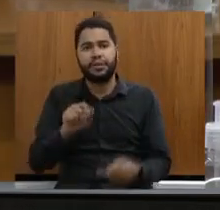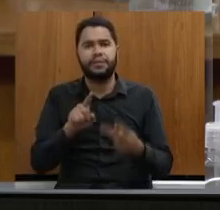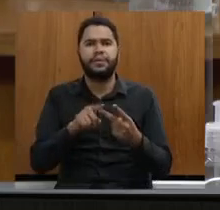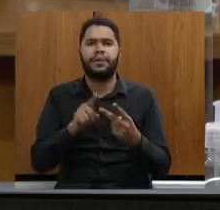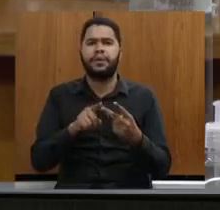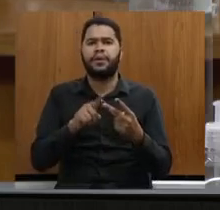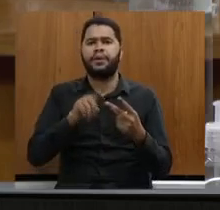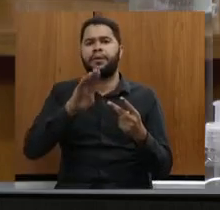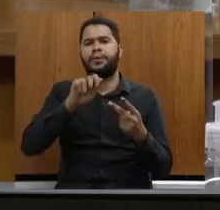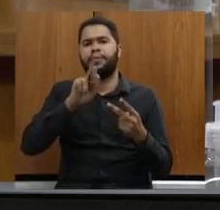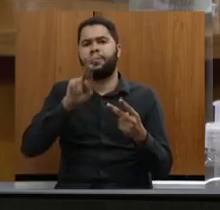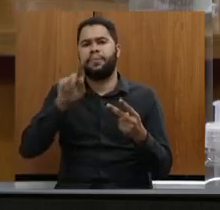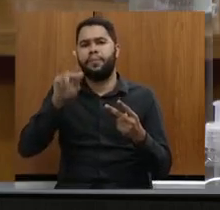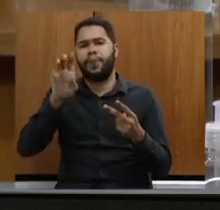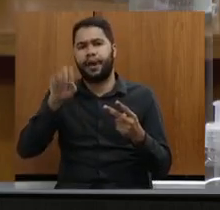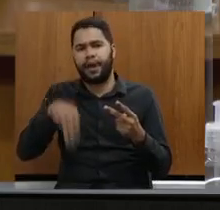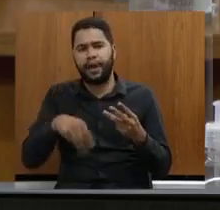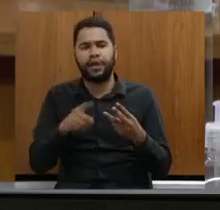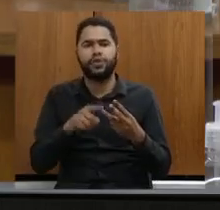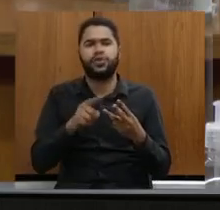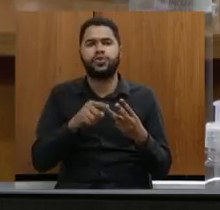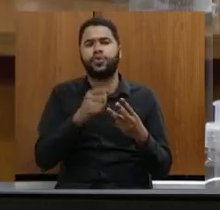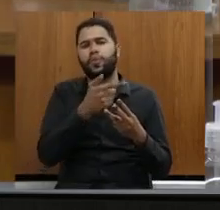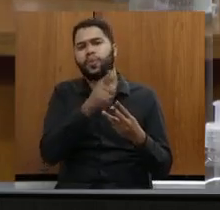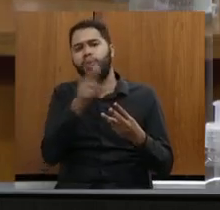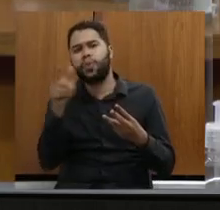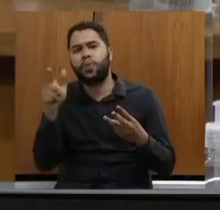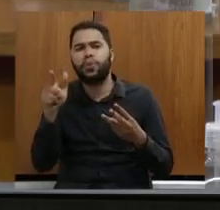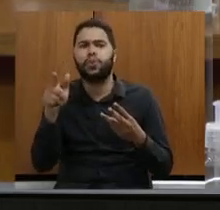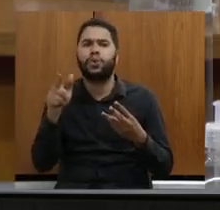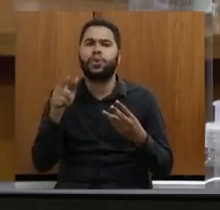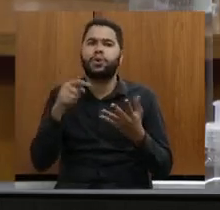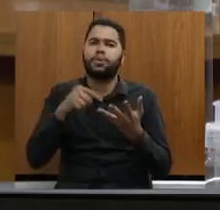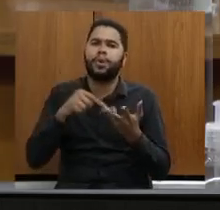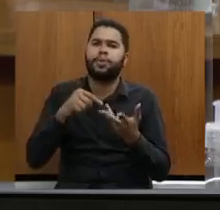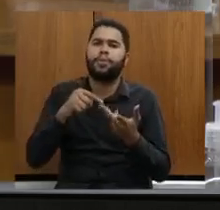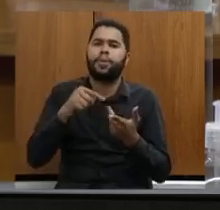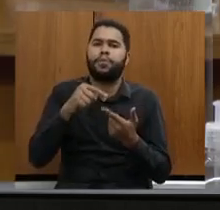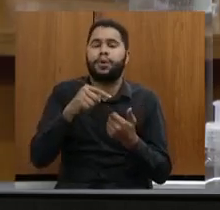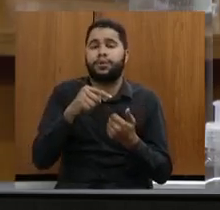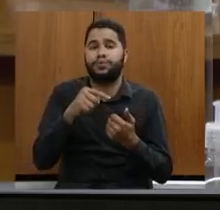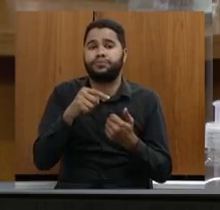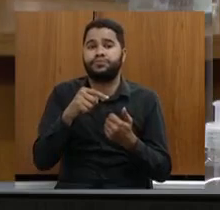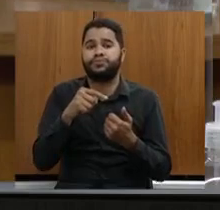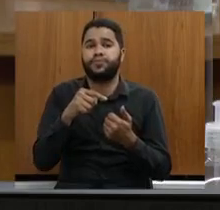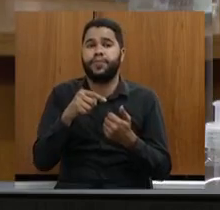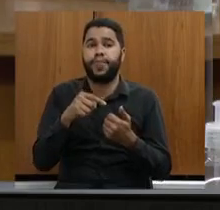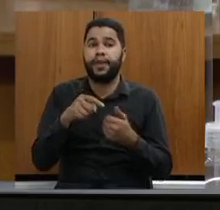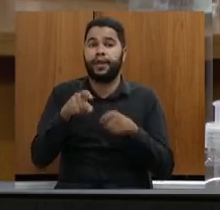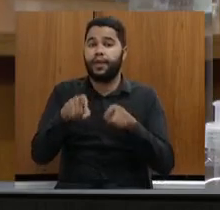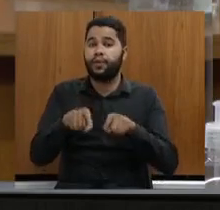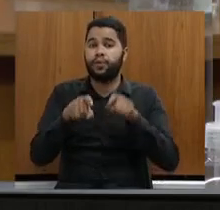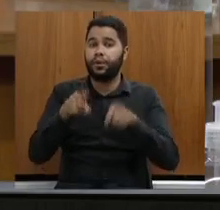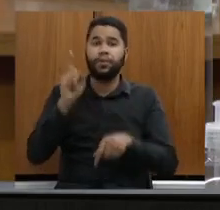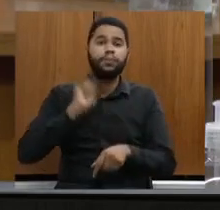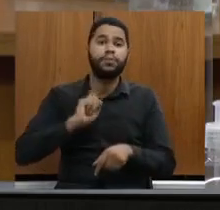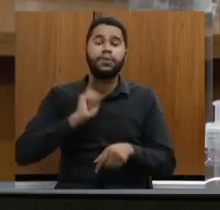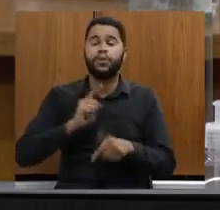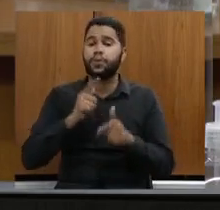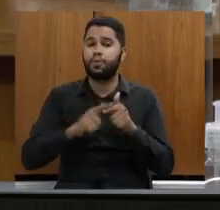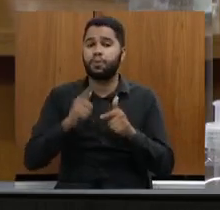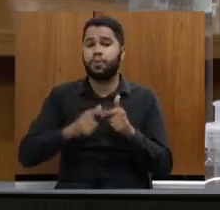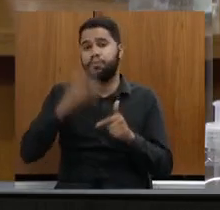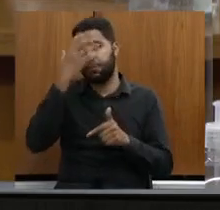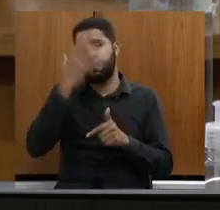das barragens assim como de outras de outros assentamentos que a perfeição problemas